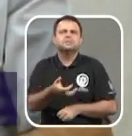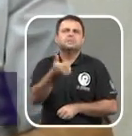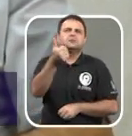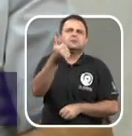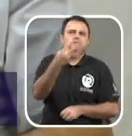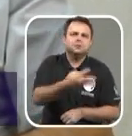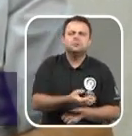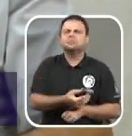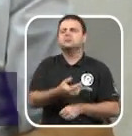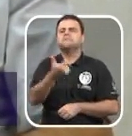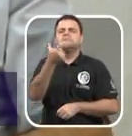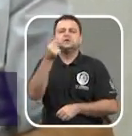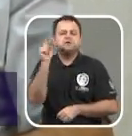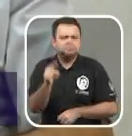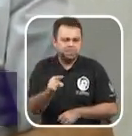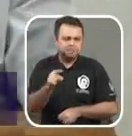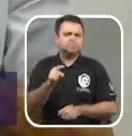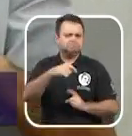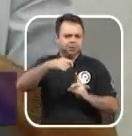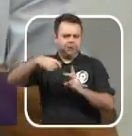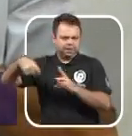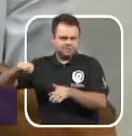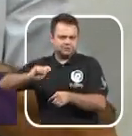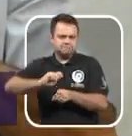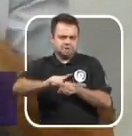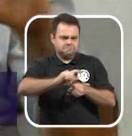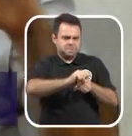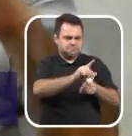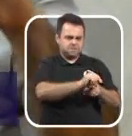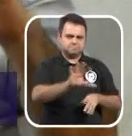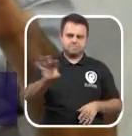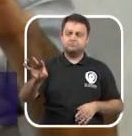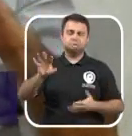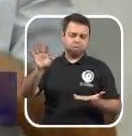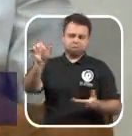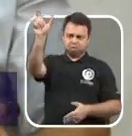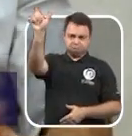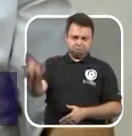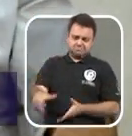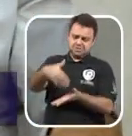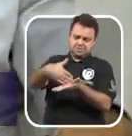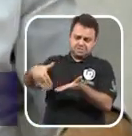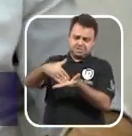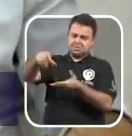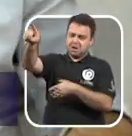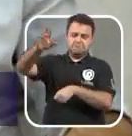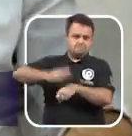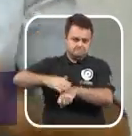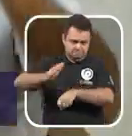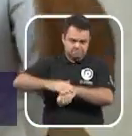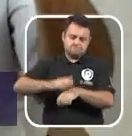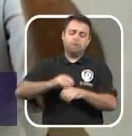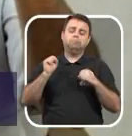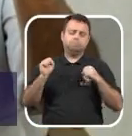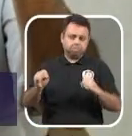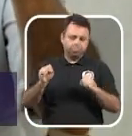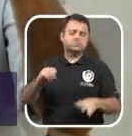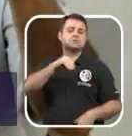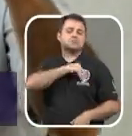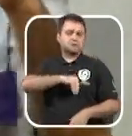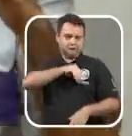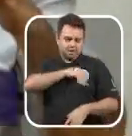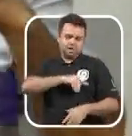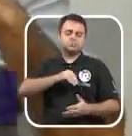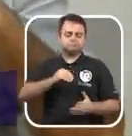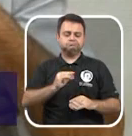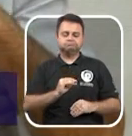mês. O secretário poderia muito bem, não teria problema de improbidade nenhum, ele pagar o piso e depois cobrar do governo